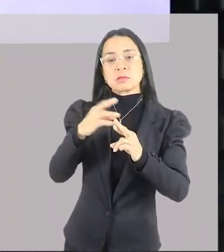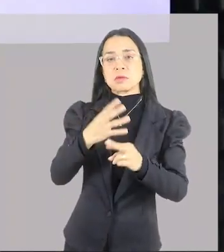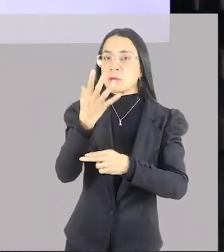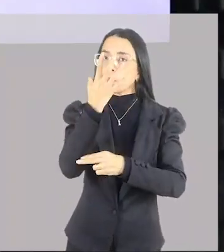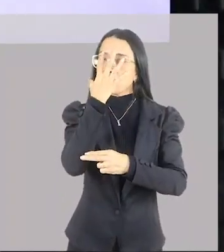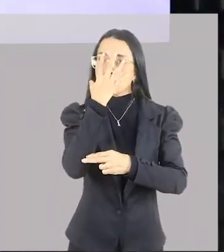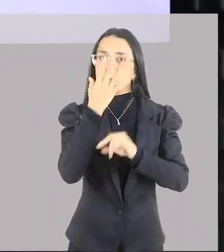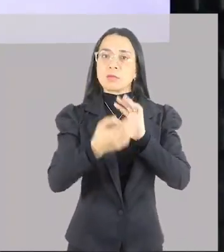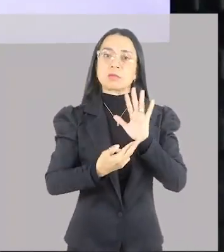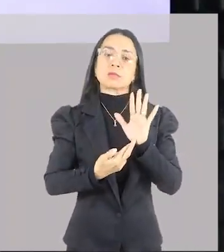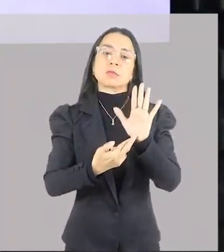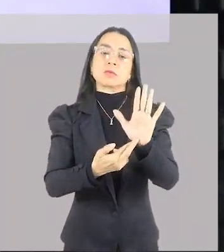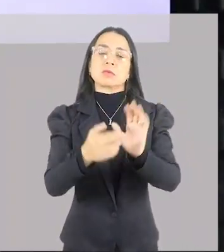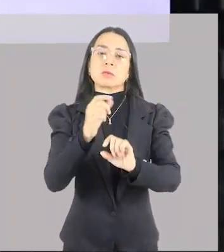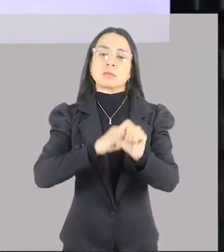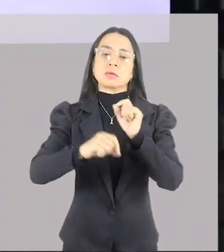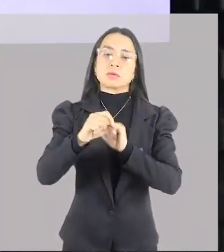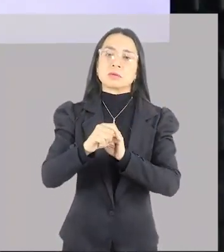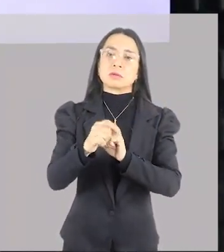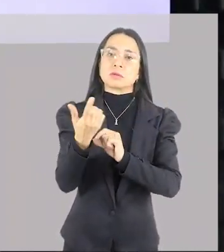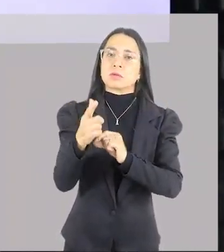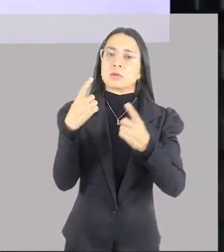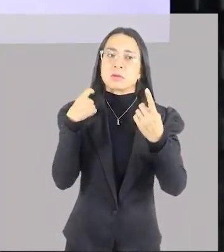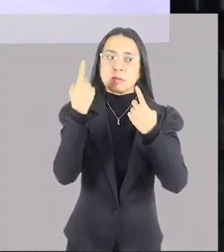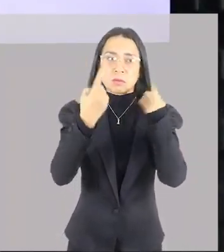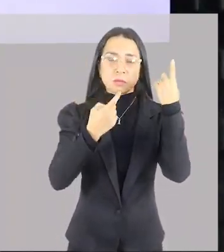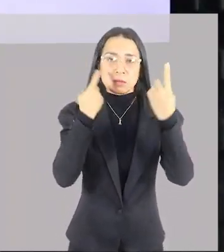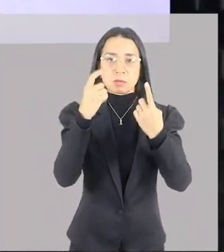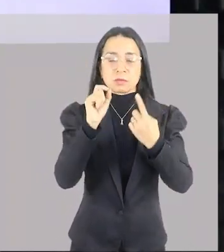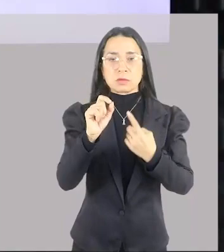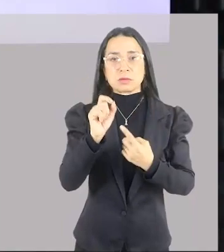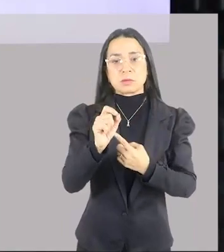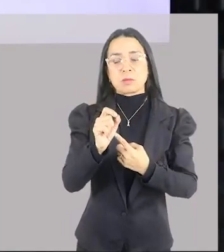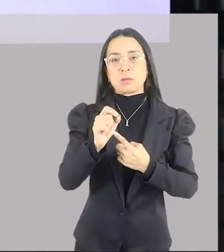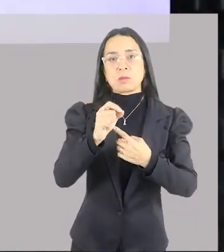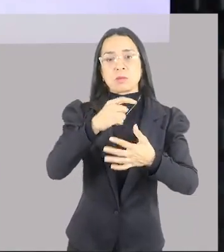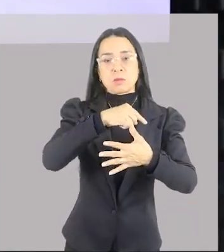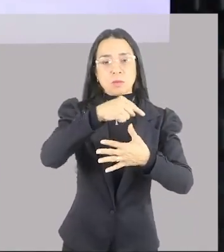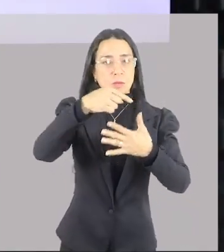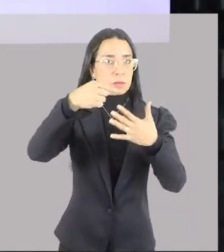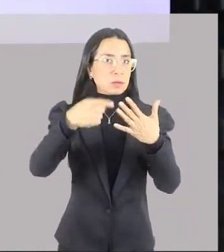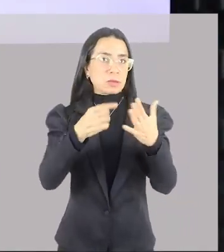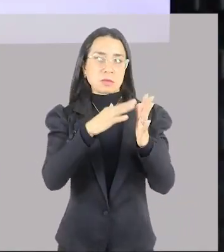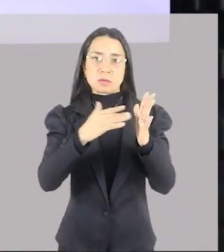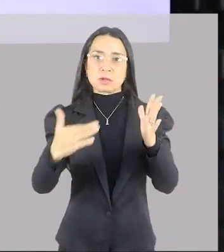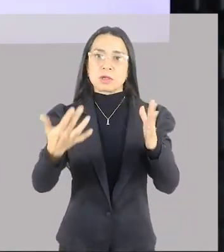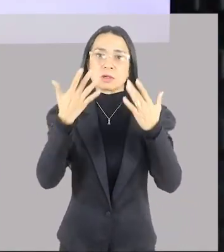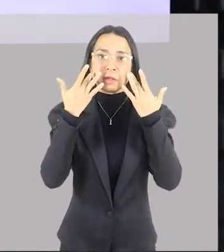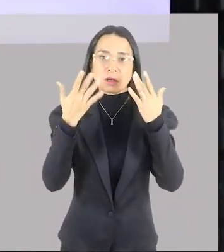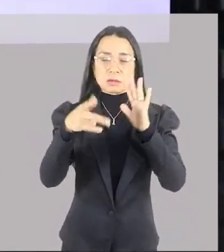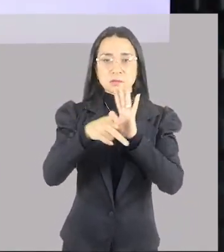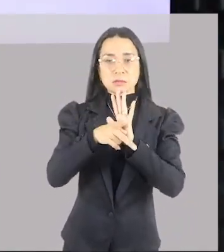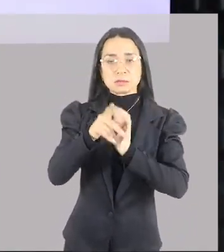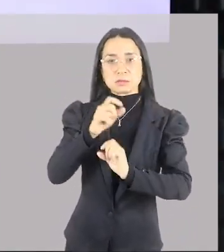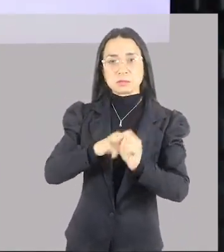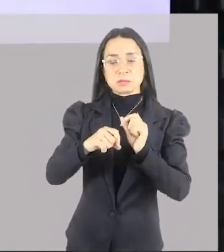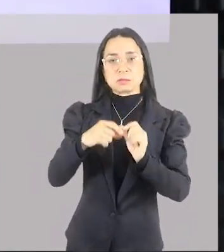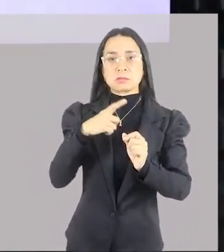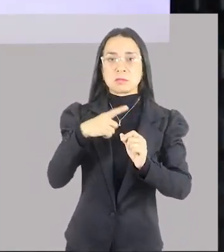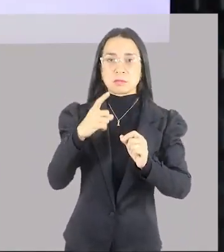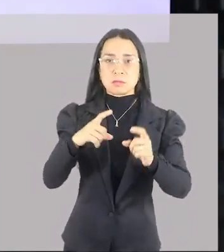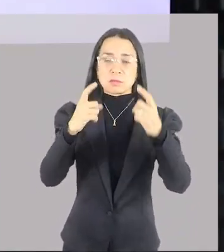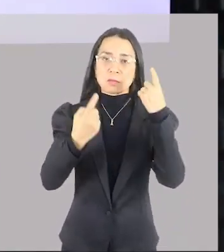uma representação sem uma preocupação com aspectos estéticos da arte em si. Ela tem